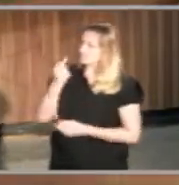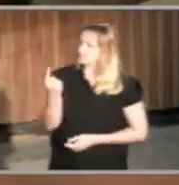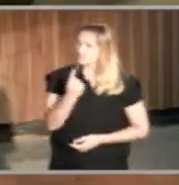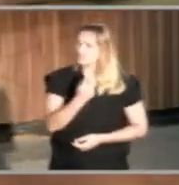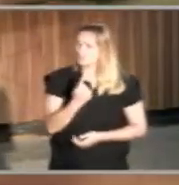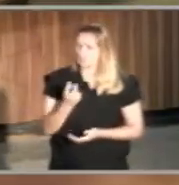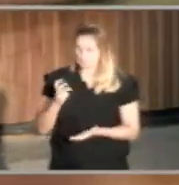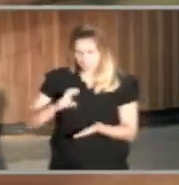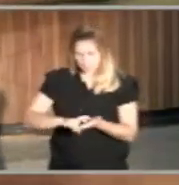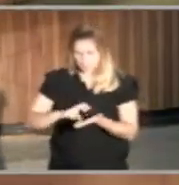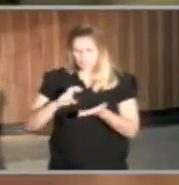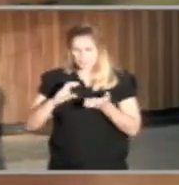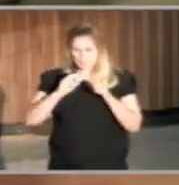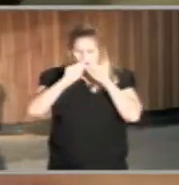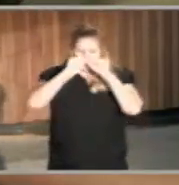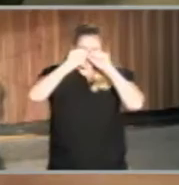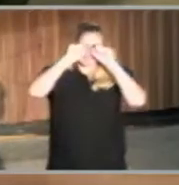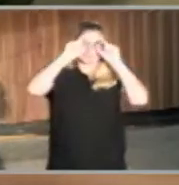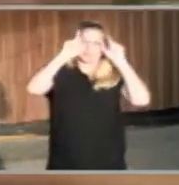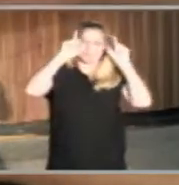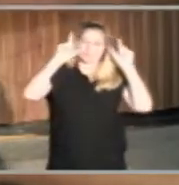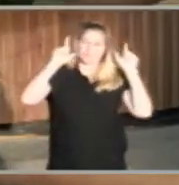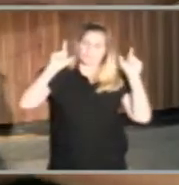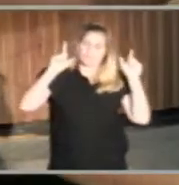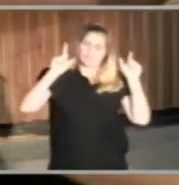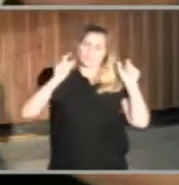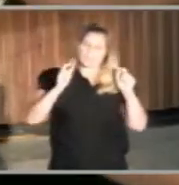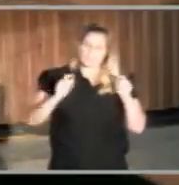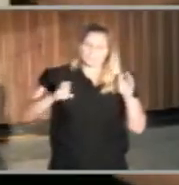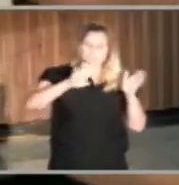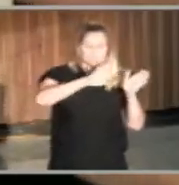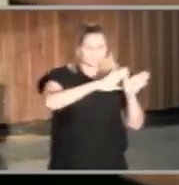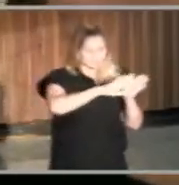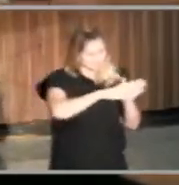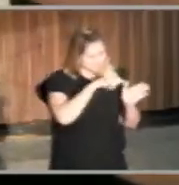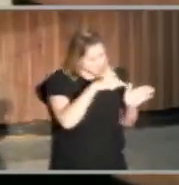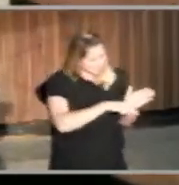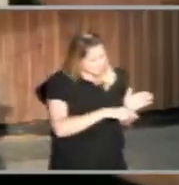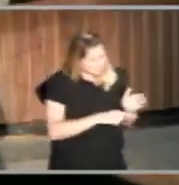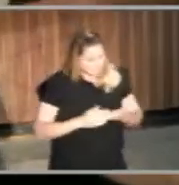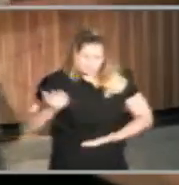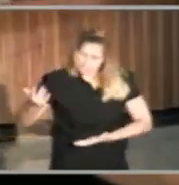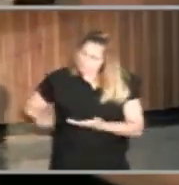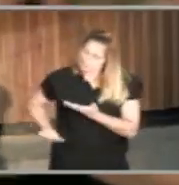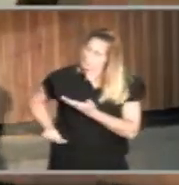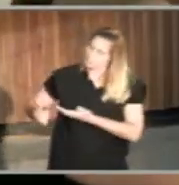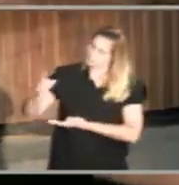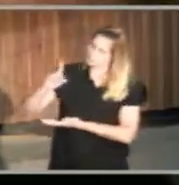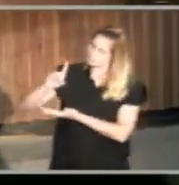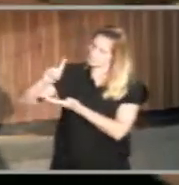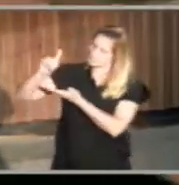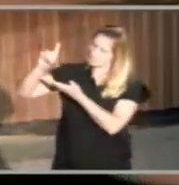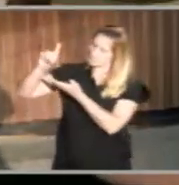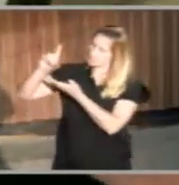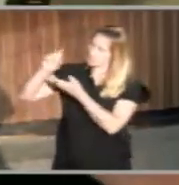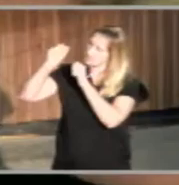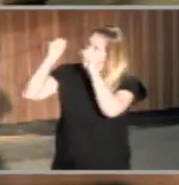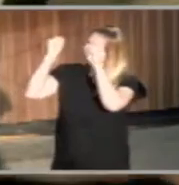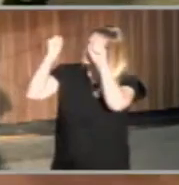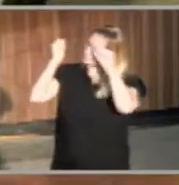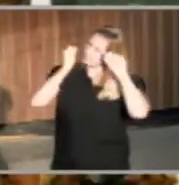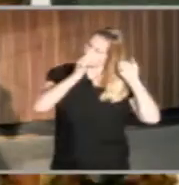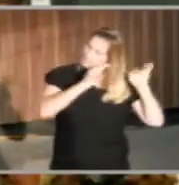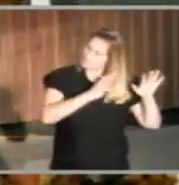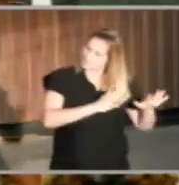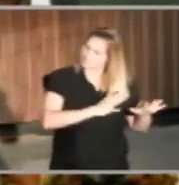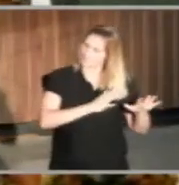veio à tua casa para servir, para trabalhar na obra de Deus. Que o Senhor, ó Deus, abençoe, recompense e dê alegria